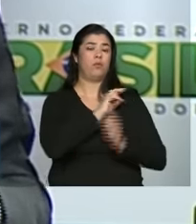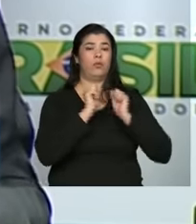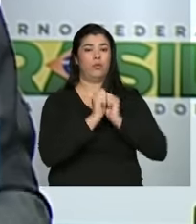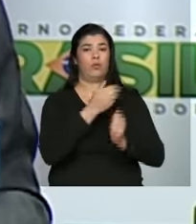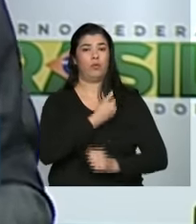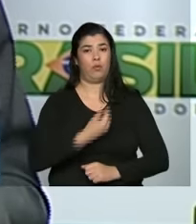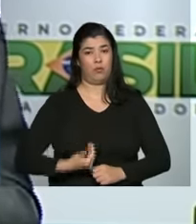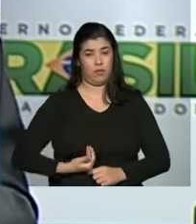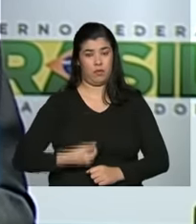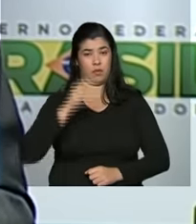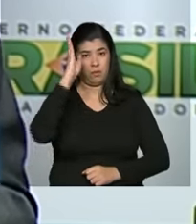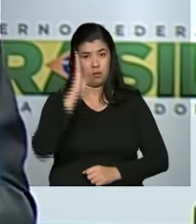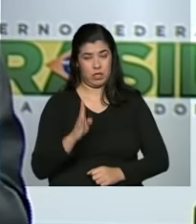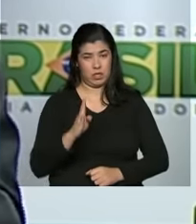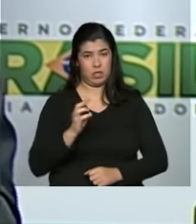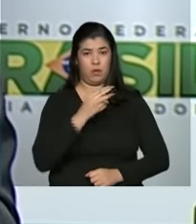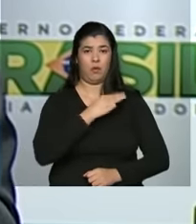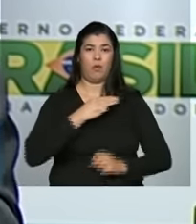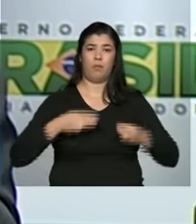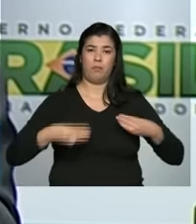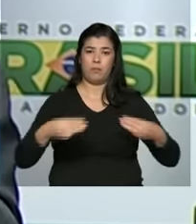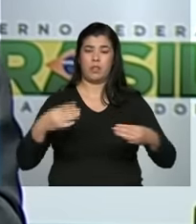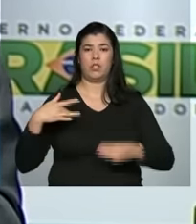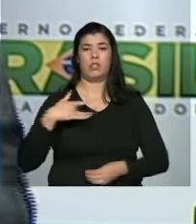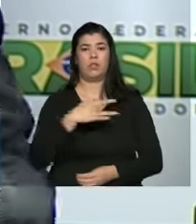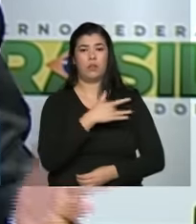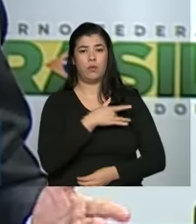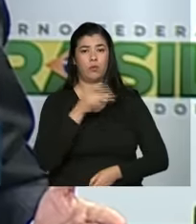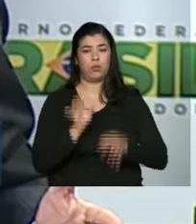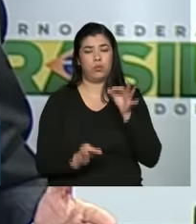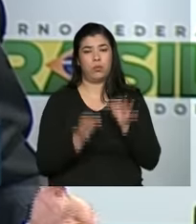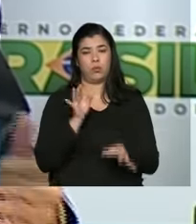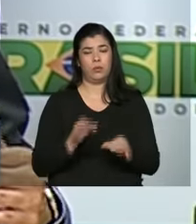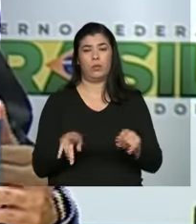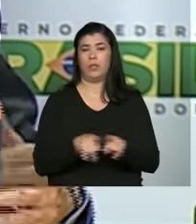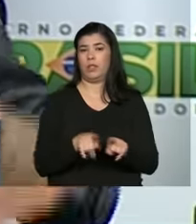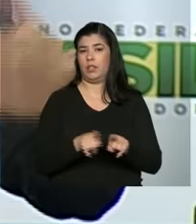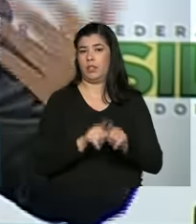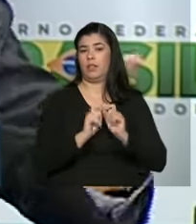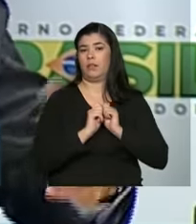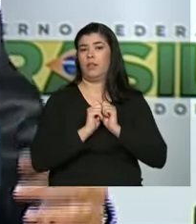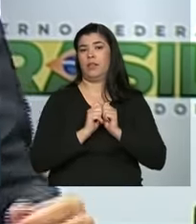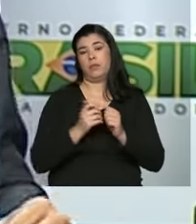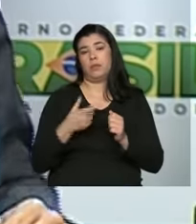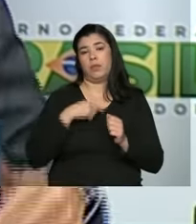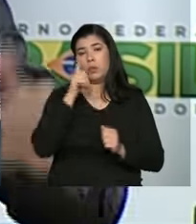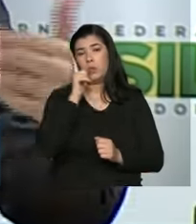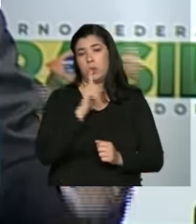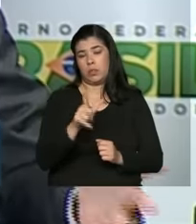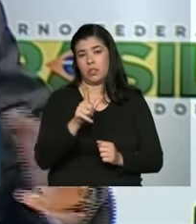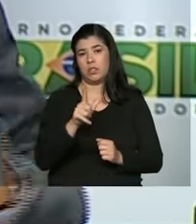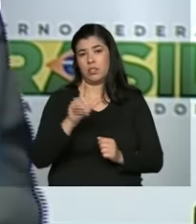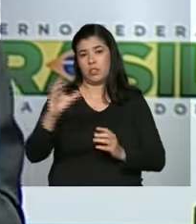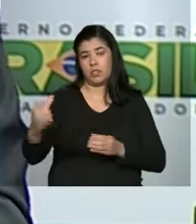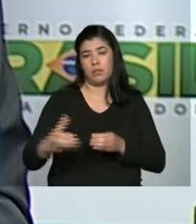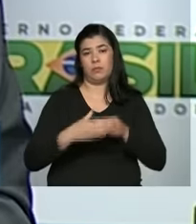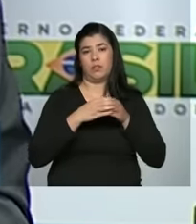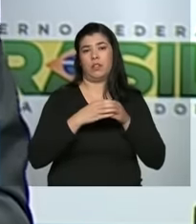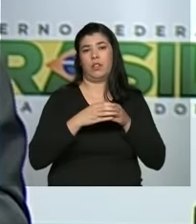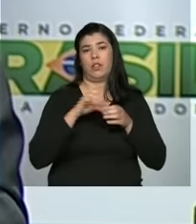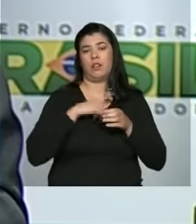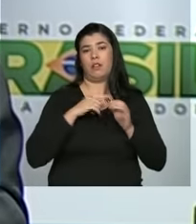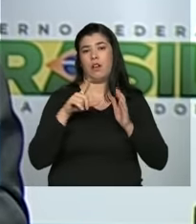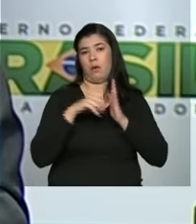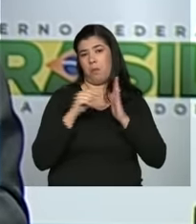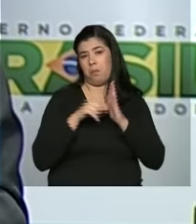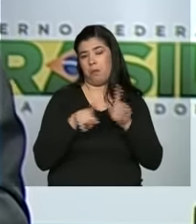Ministérios da Saúde da fazenda da justiça e naturalmente agora pelo alcance das medidas envolvendo a casa civil e o